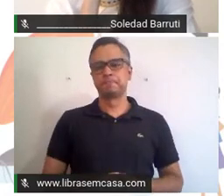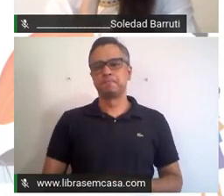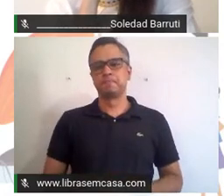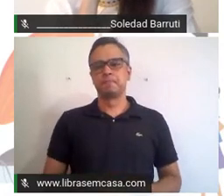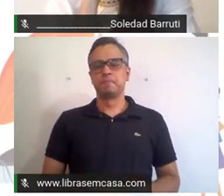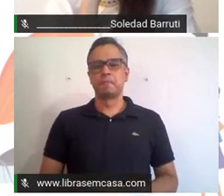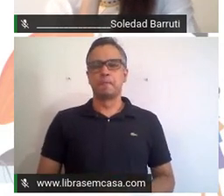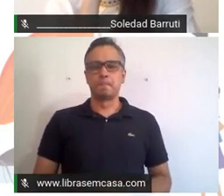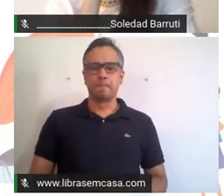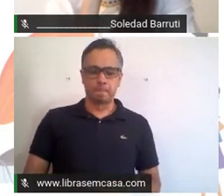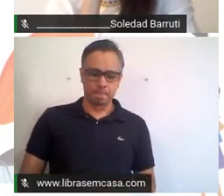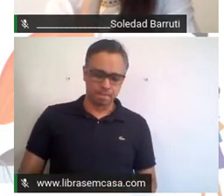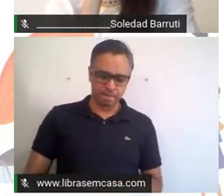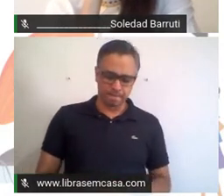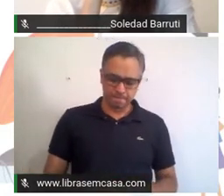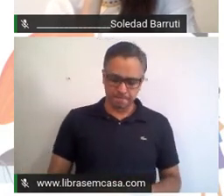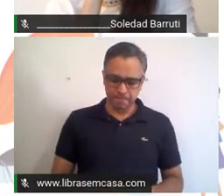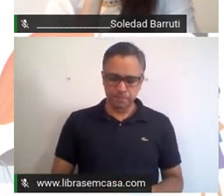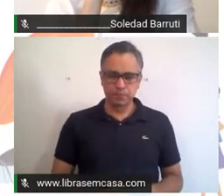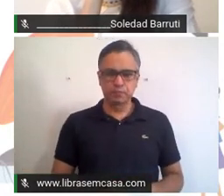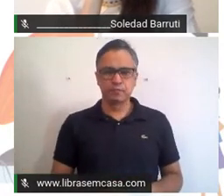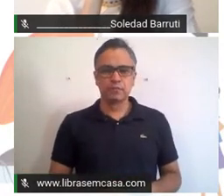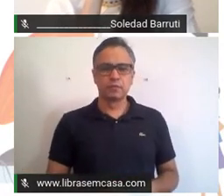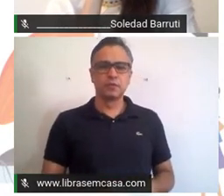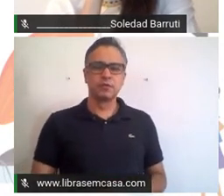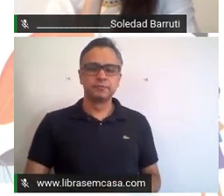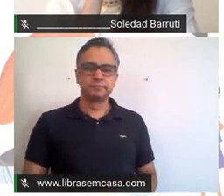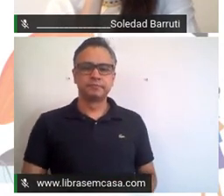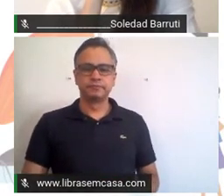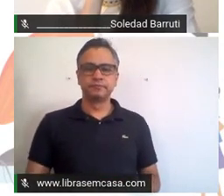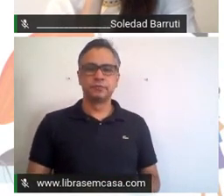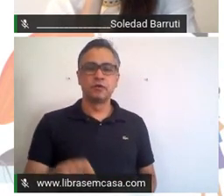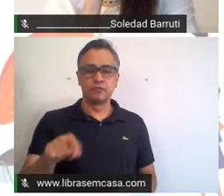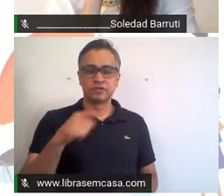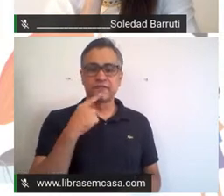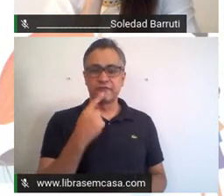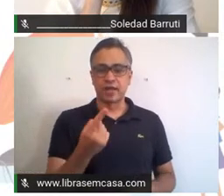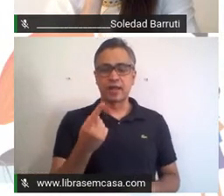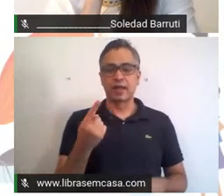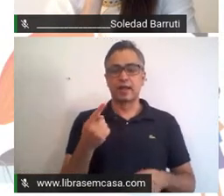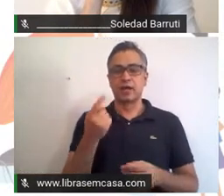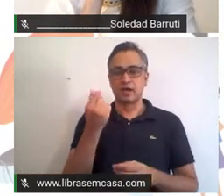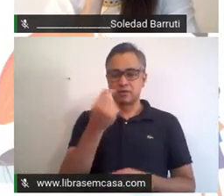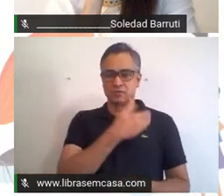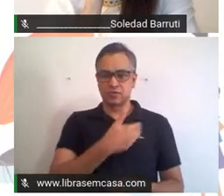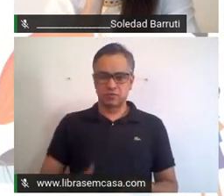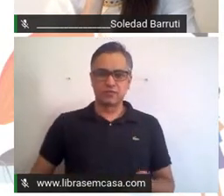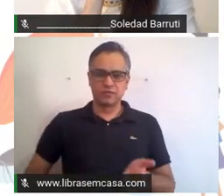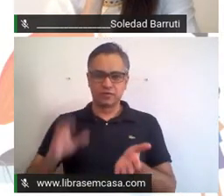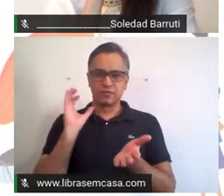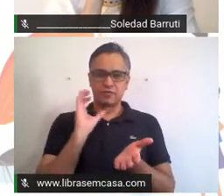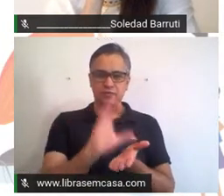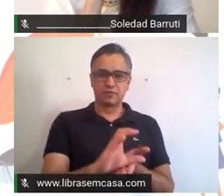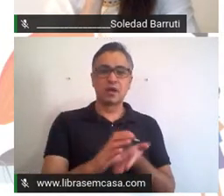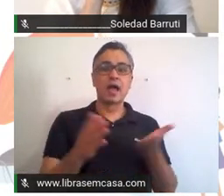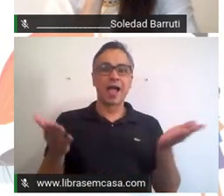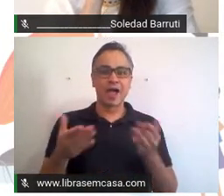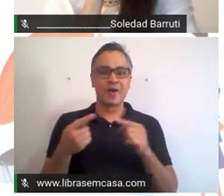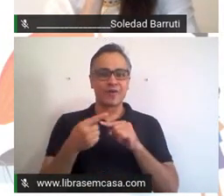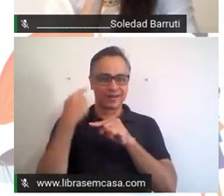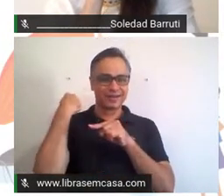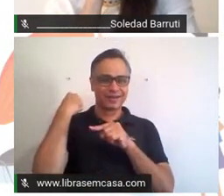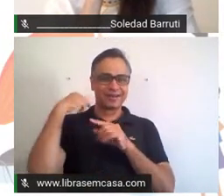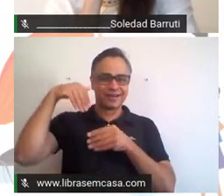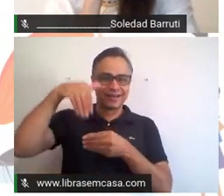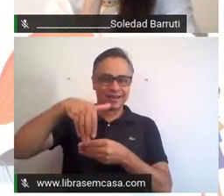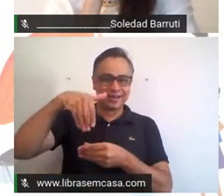Tá bom, obrigada, Elisabetta. E quando você fala de orçamento público, né, acho que também nada mais importante de ser dito nesse momento, que a gente acabou de